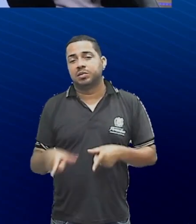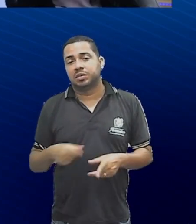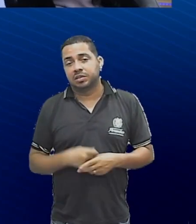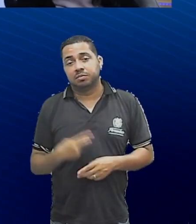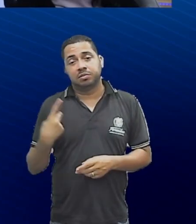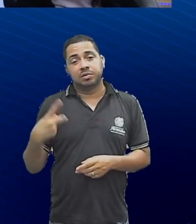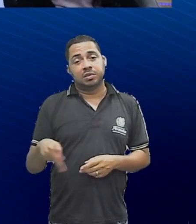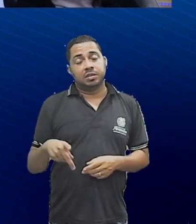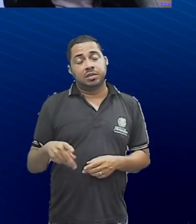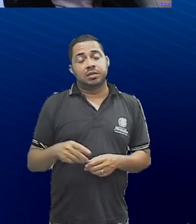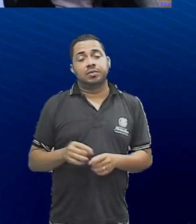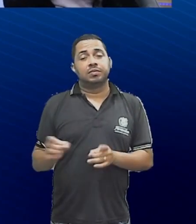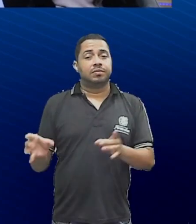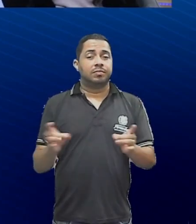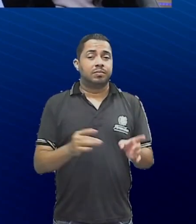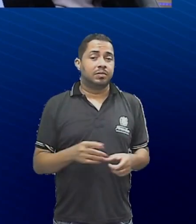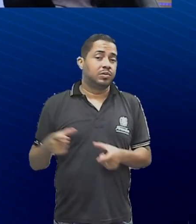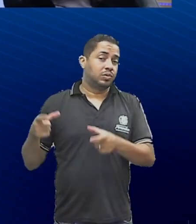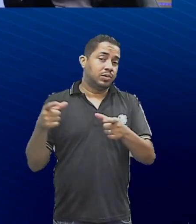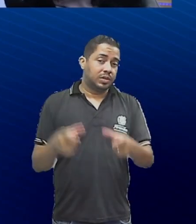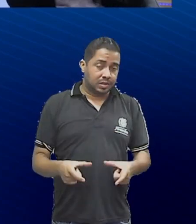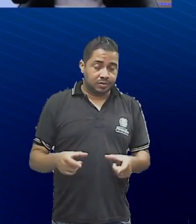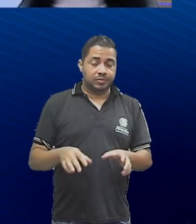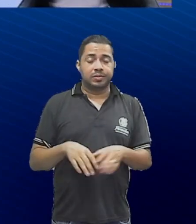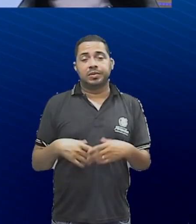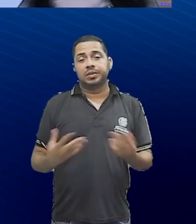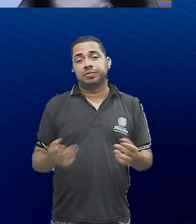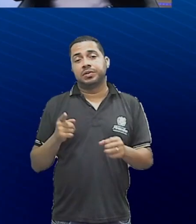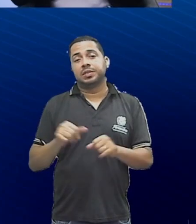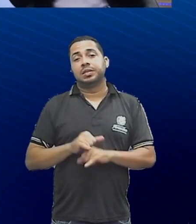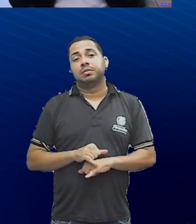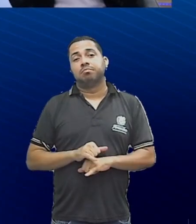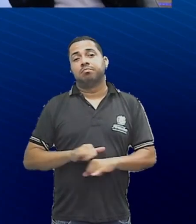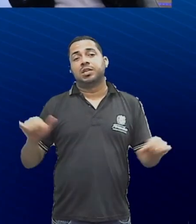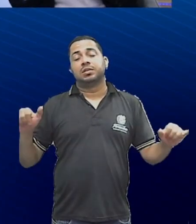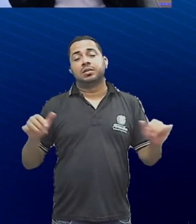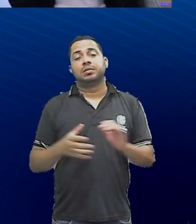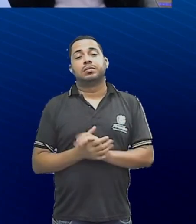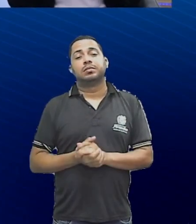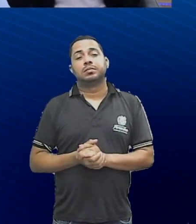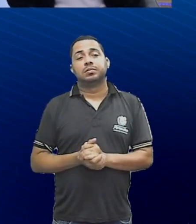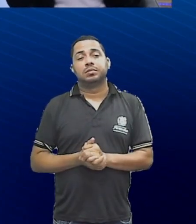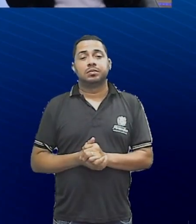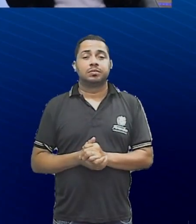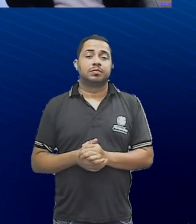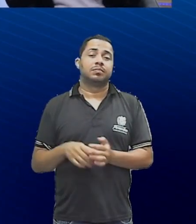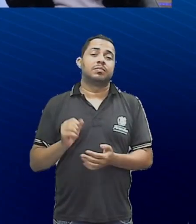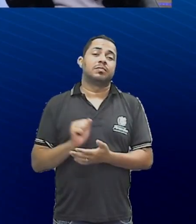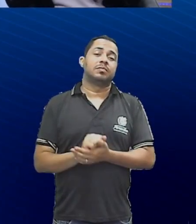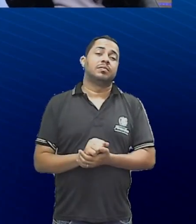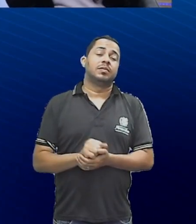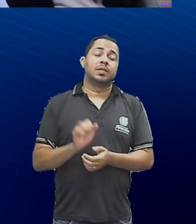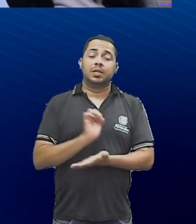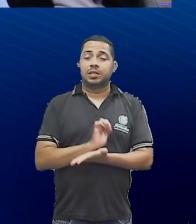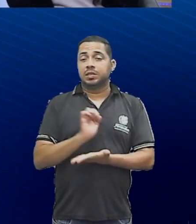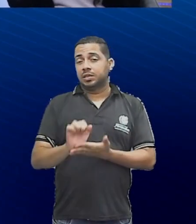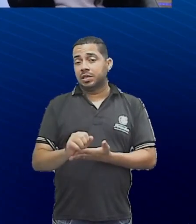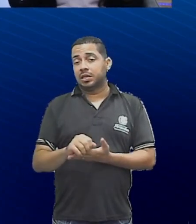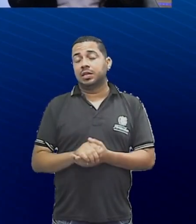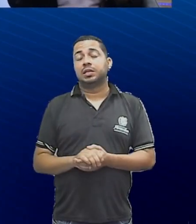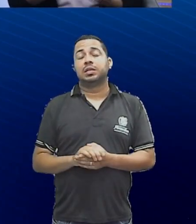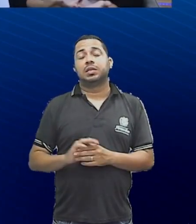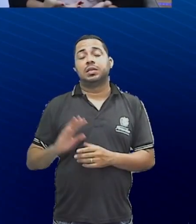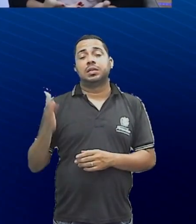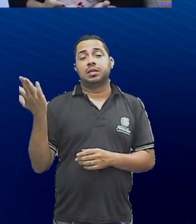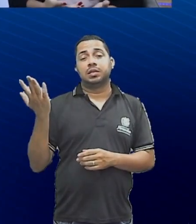seu comércio local e assim você expandiu, né, para a escala nacional o seu